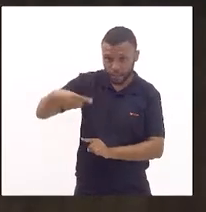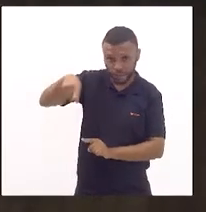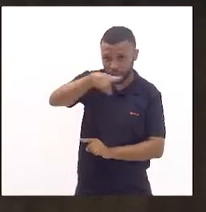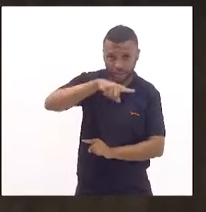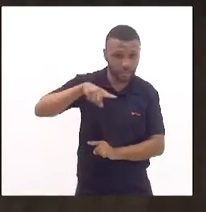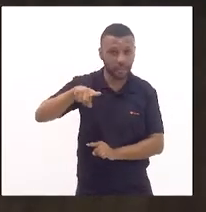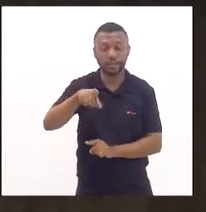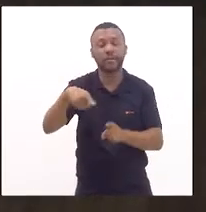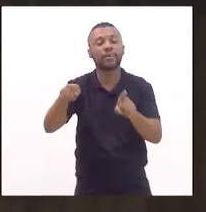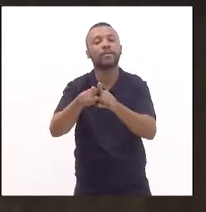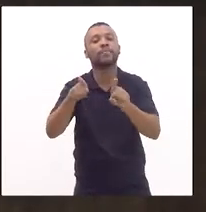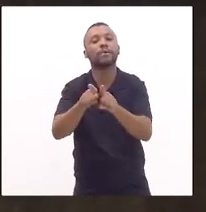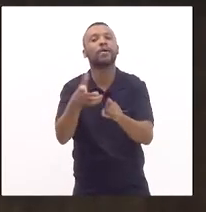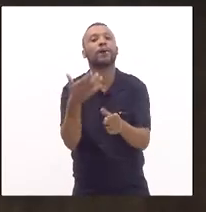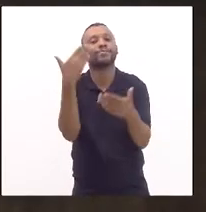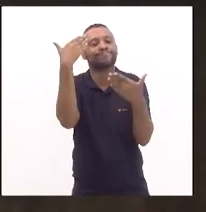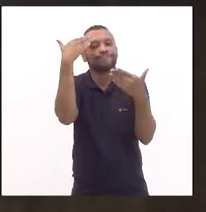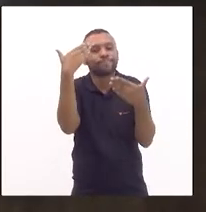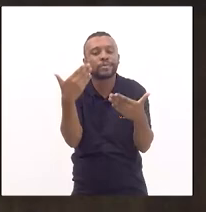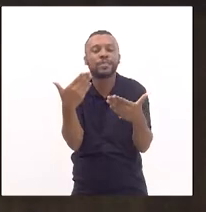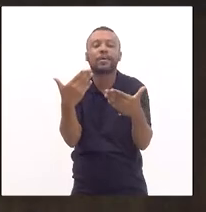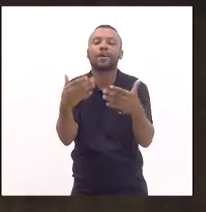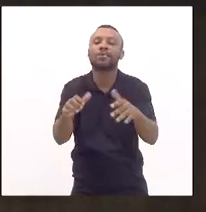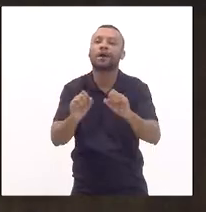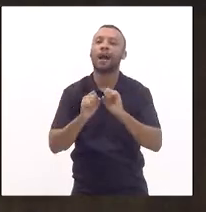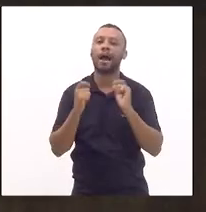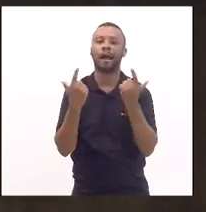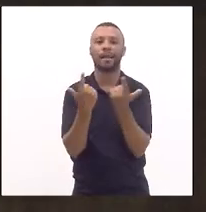quero agradecer o Parlamento,